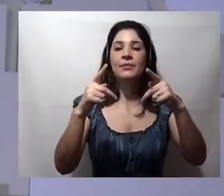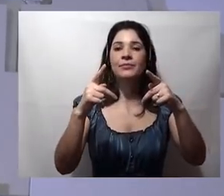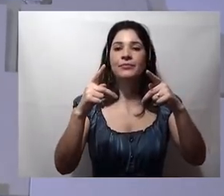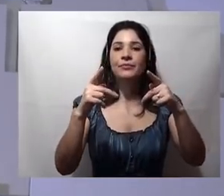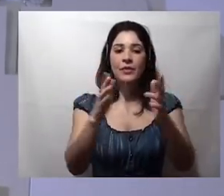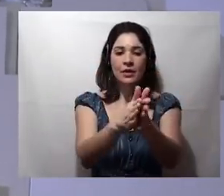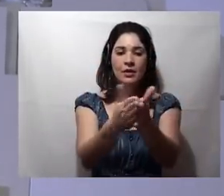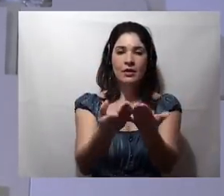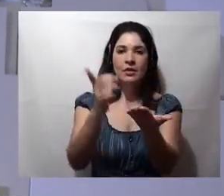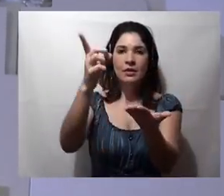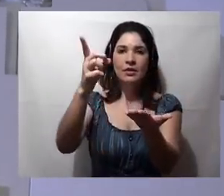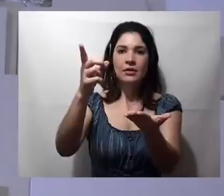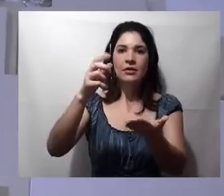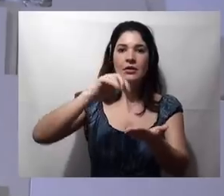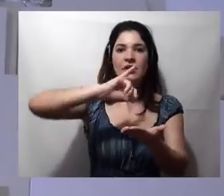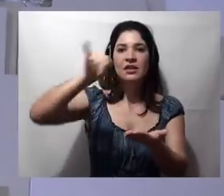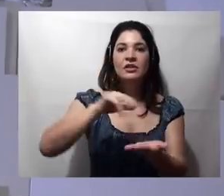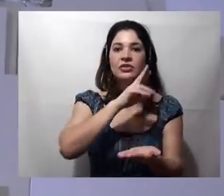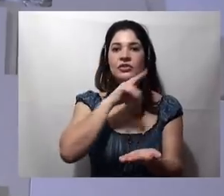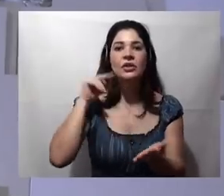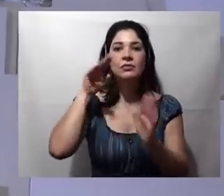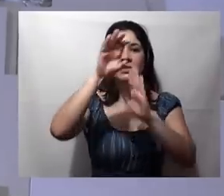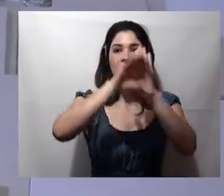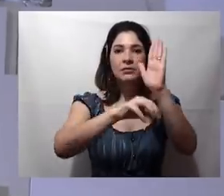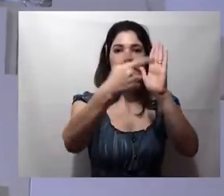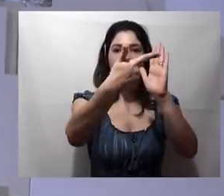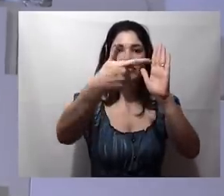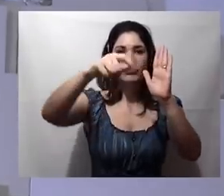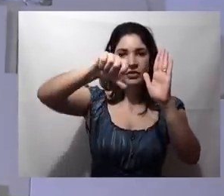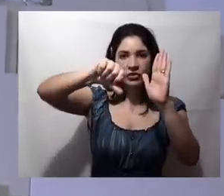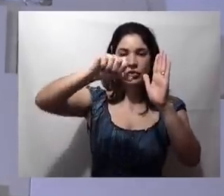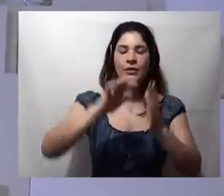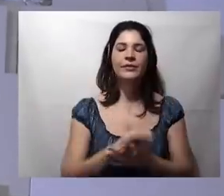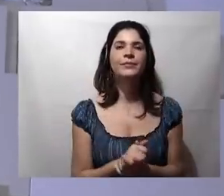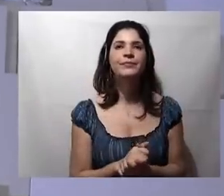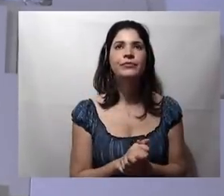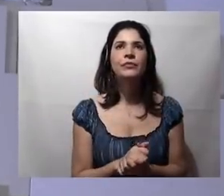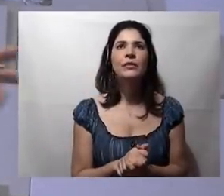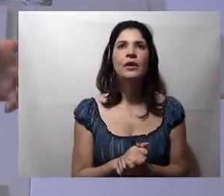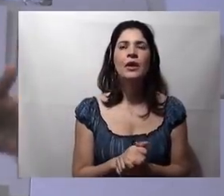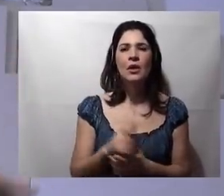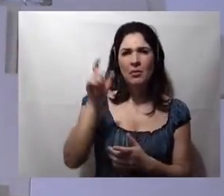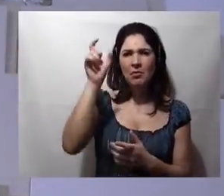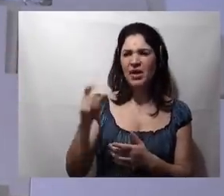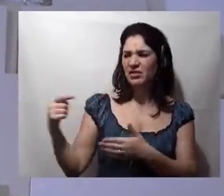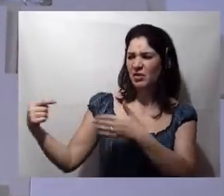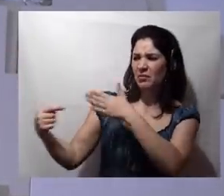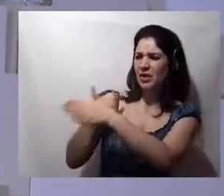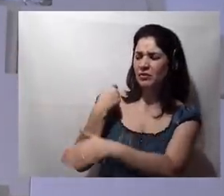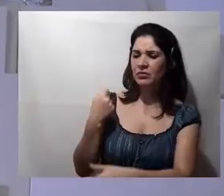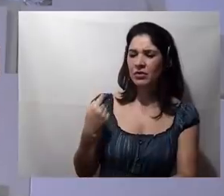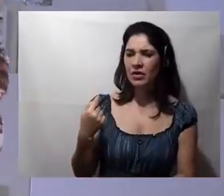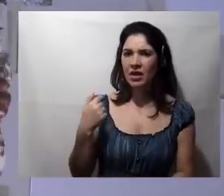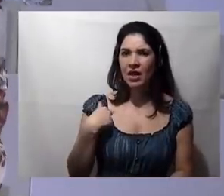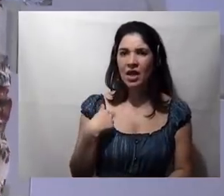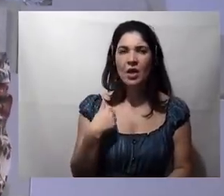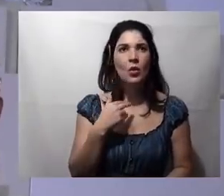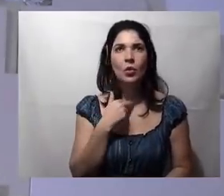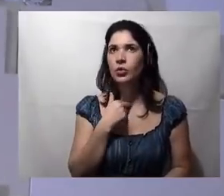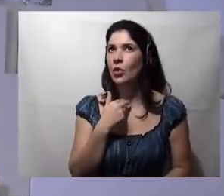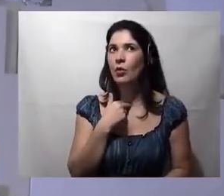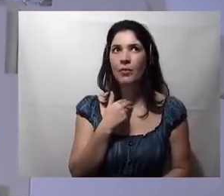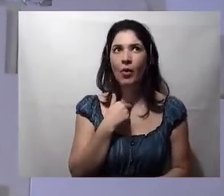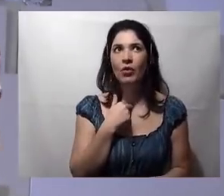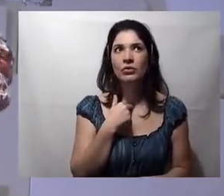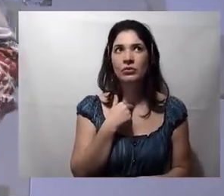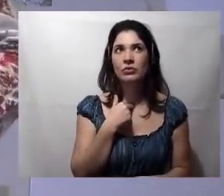jeremias capítulo 29 esses dias me perguntaram a gente não pode dar nome de anjo para